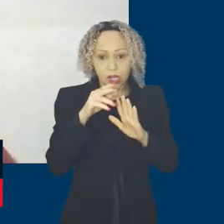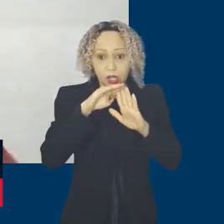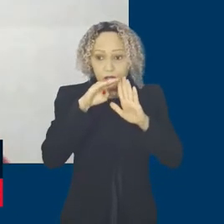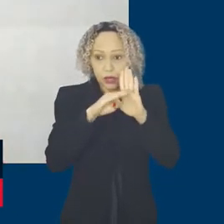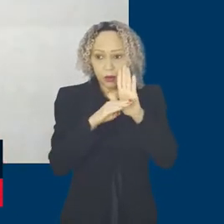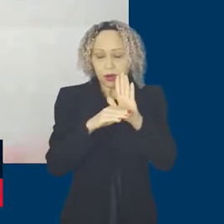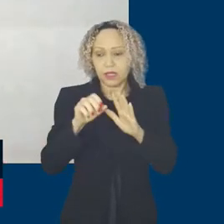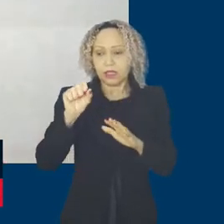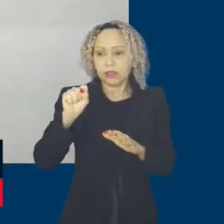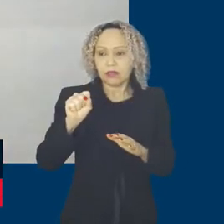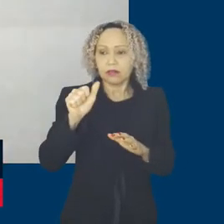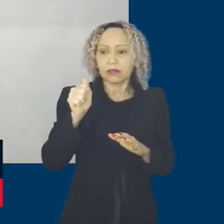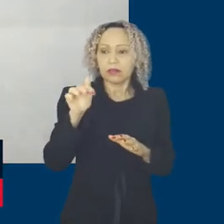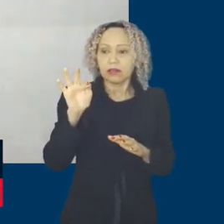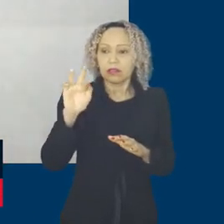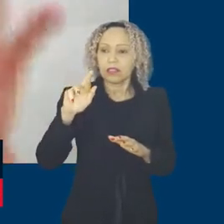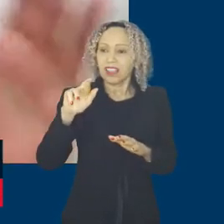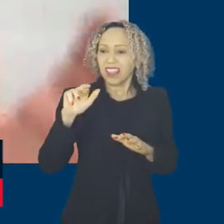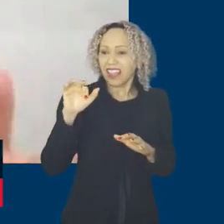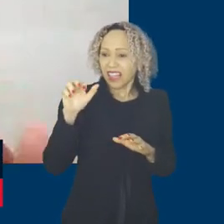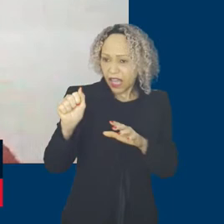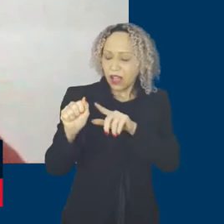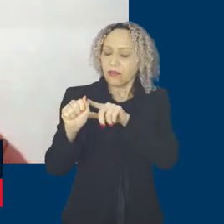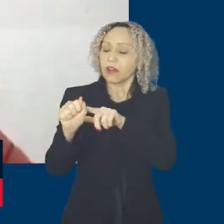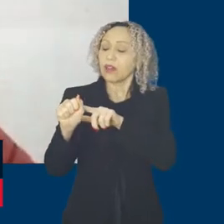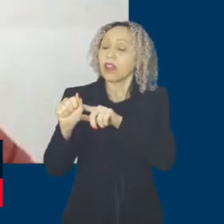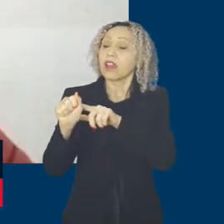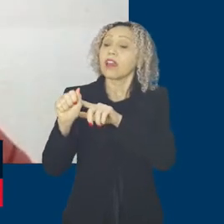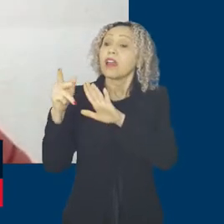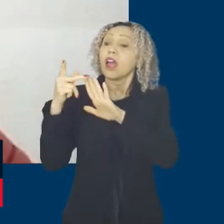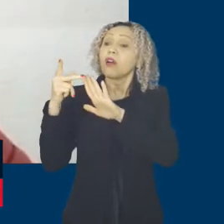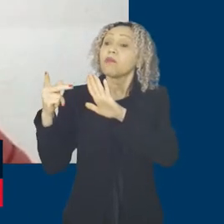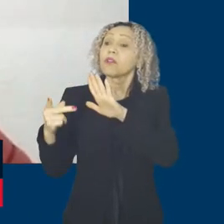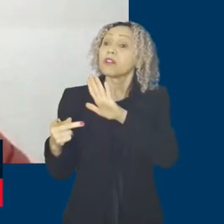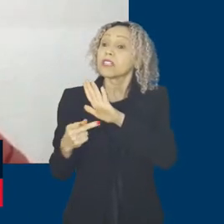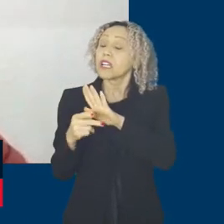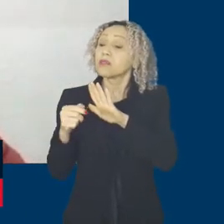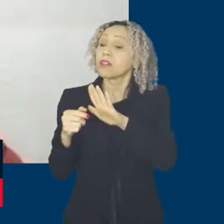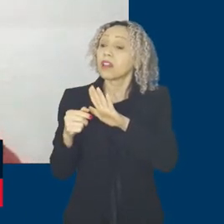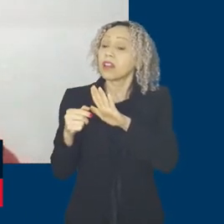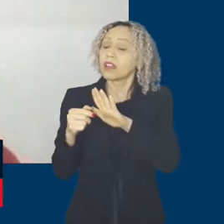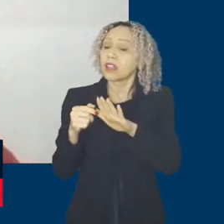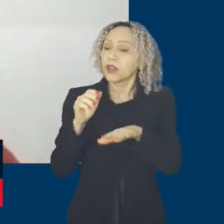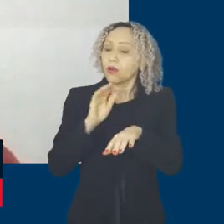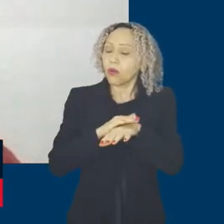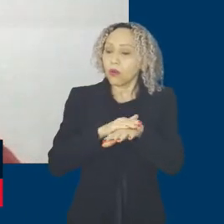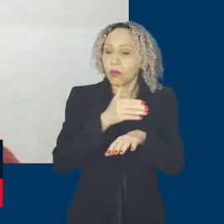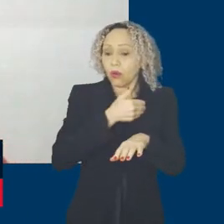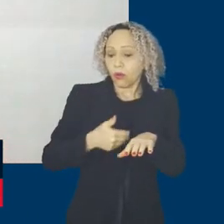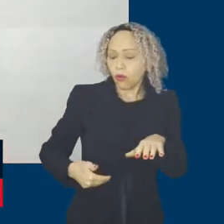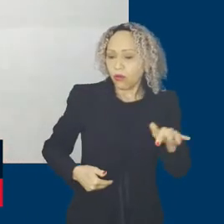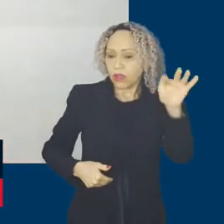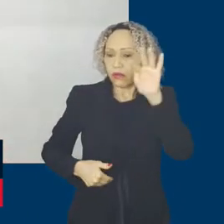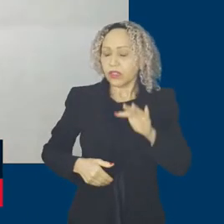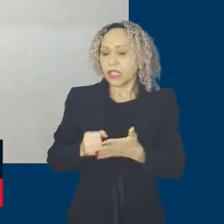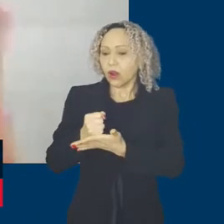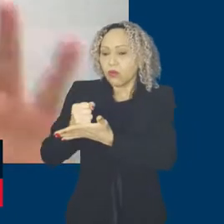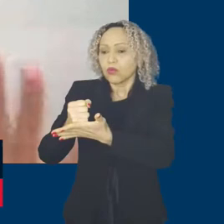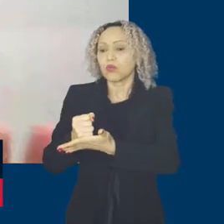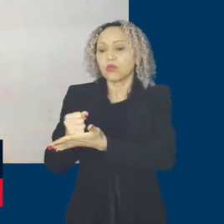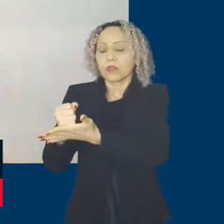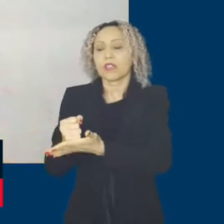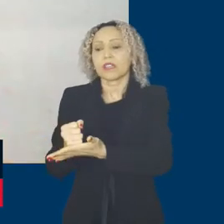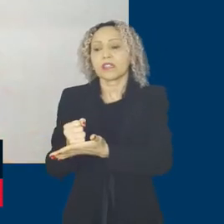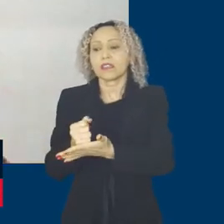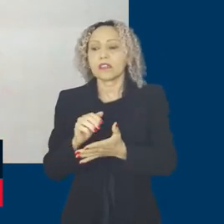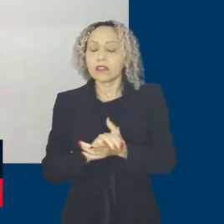pelo governo. Então, a gente está tentando fazer uma discussão de qual é o papel do Estado, e as pessoas dizem que o Estado